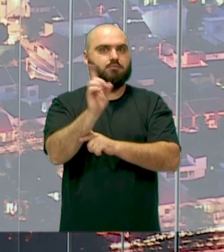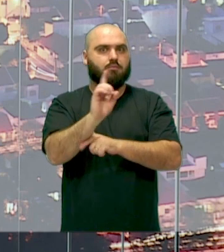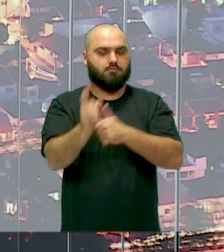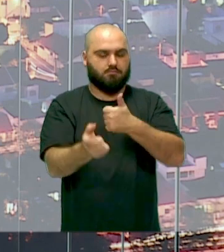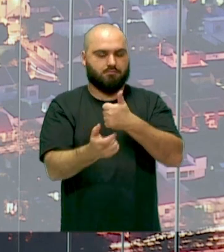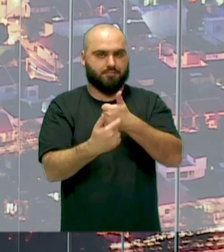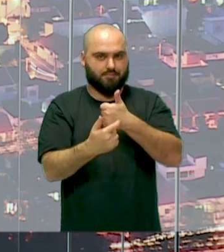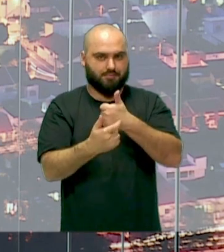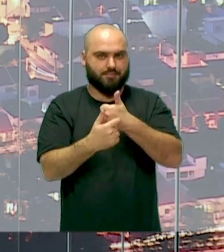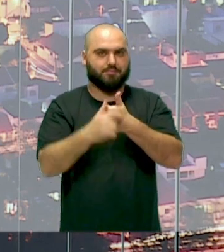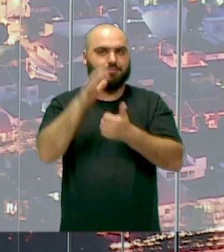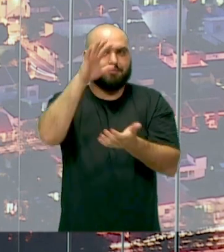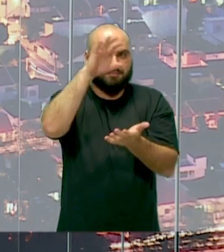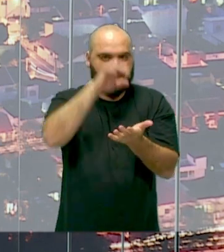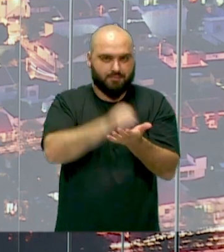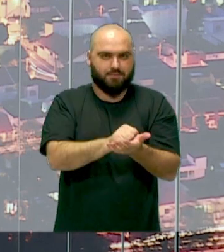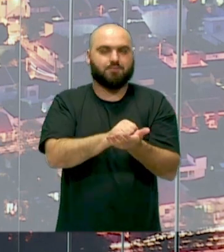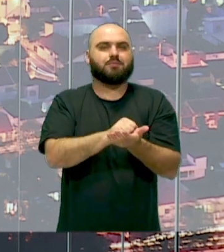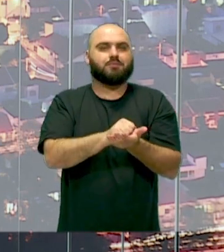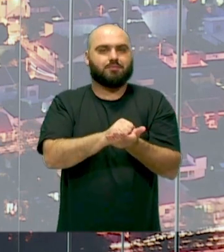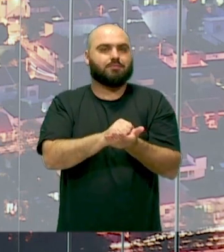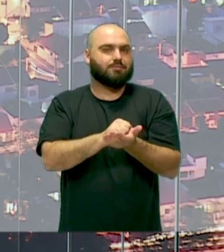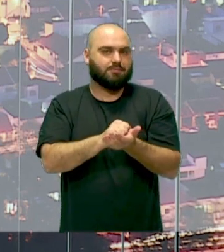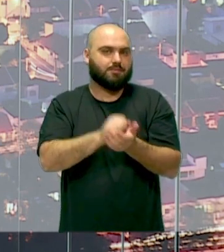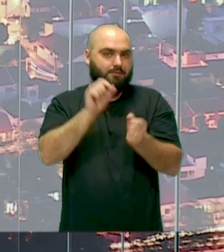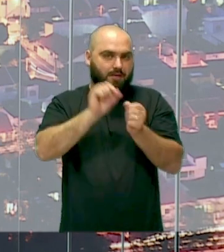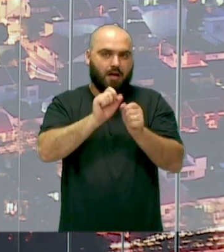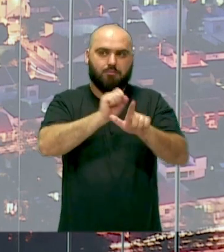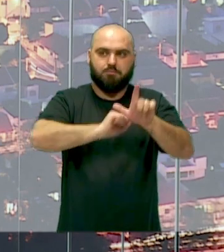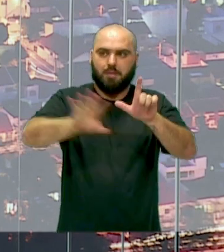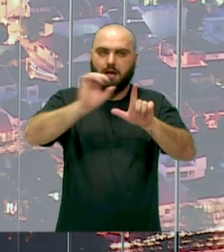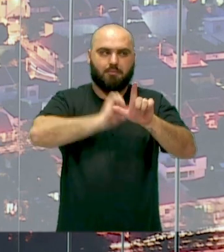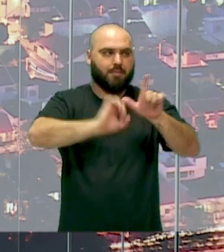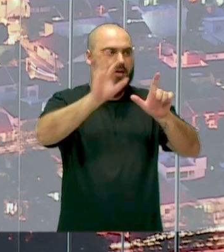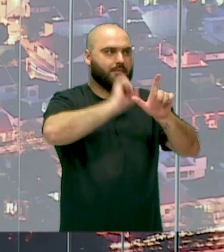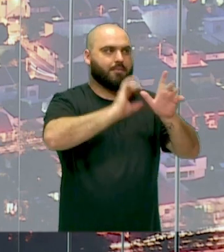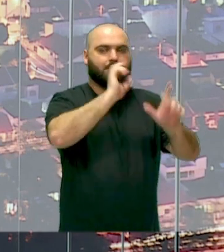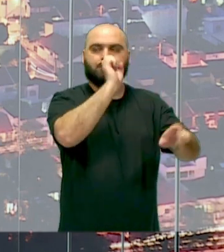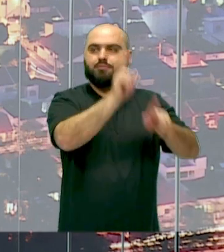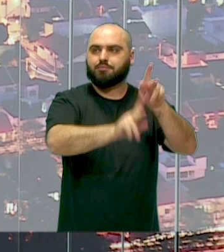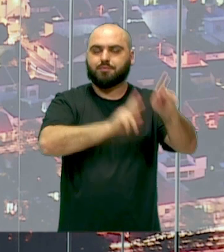o nosso canal, se inscreva e faça essa nossa informação